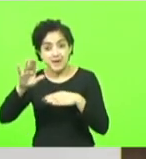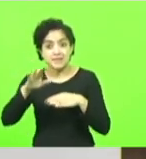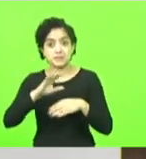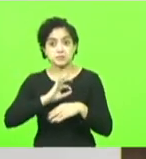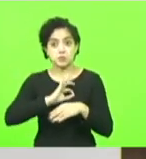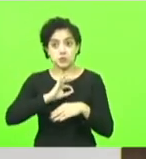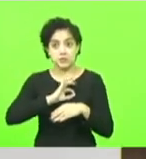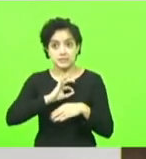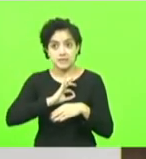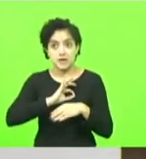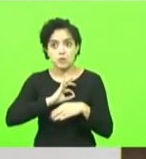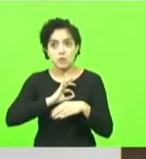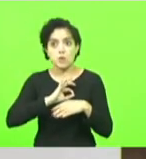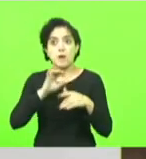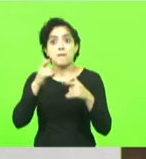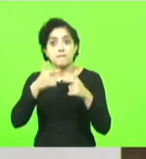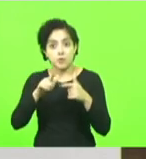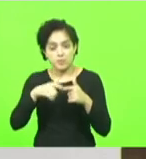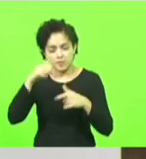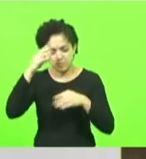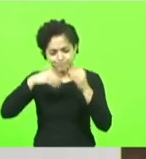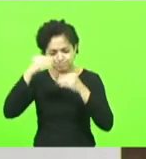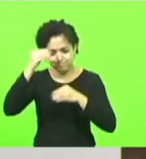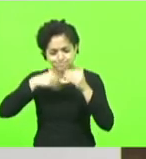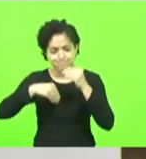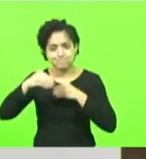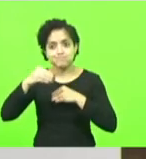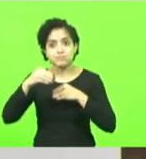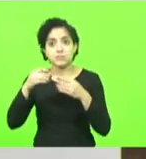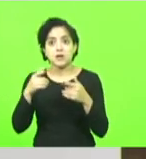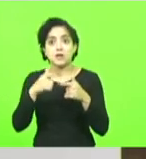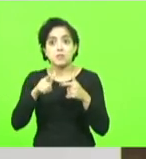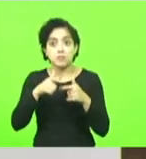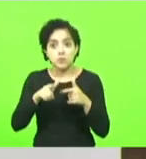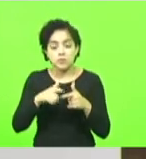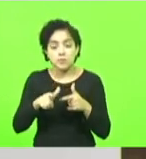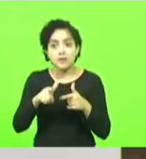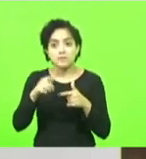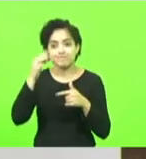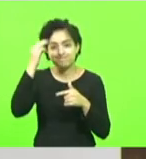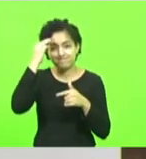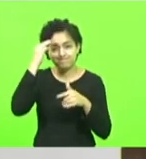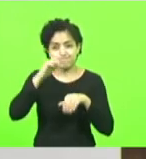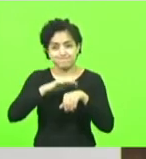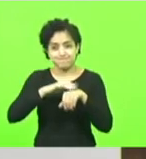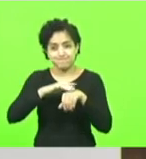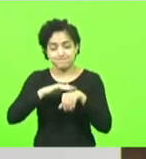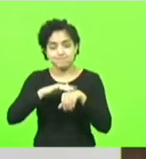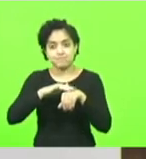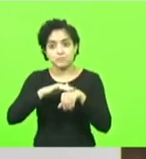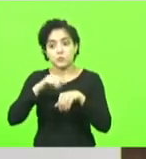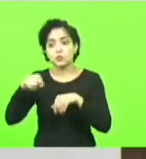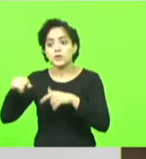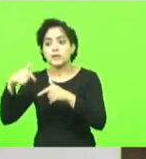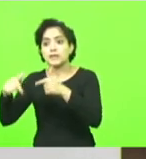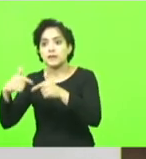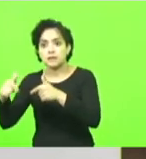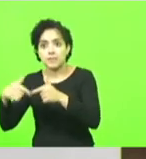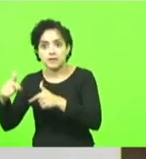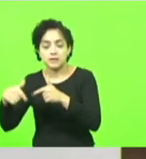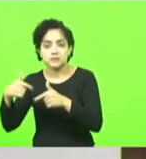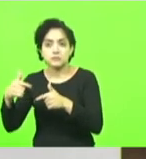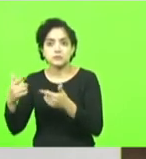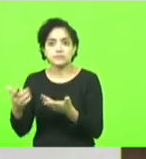por problemas de depressão e doenças mentais do que em combate?